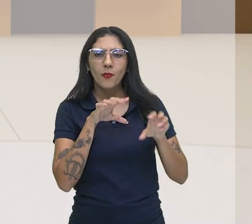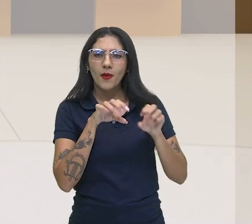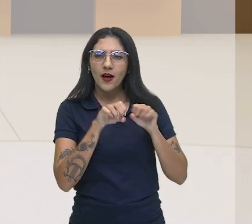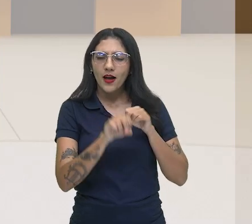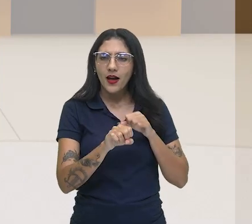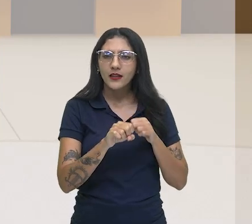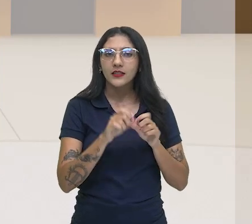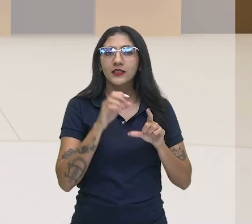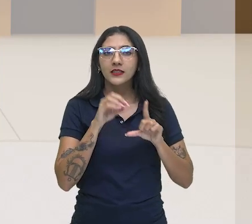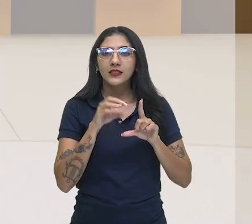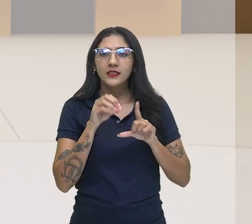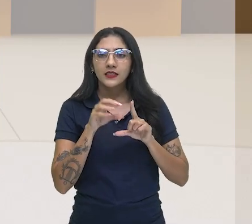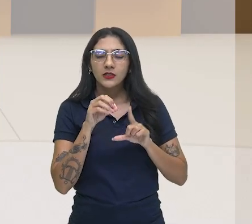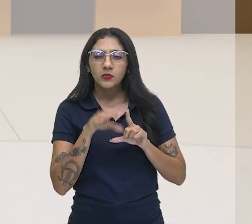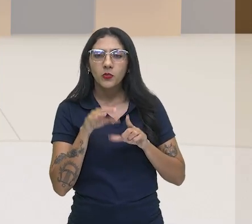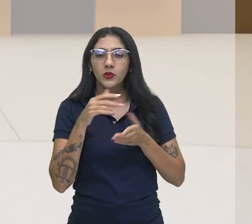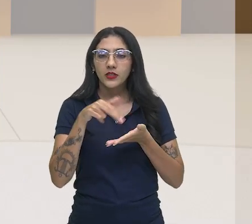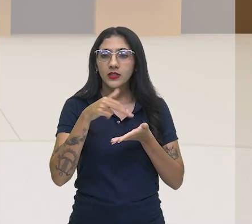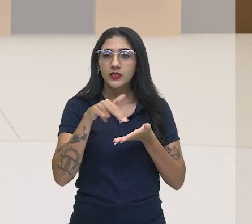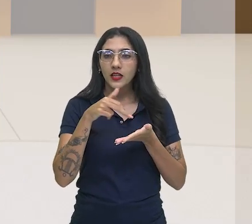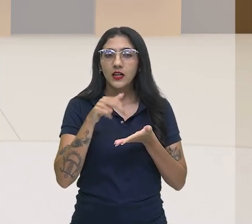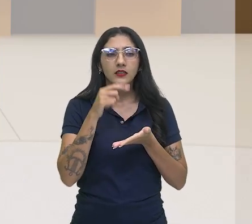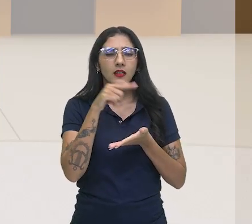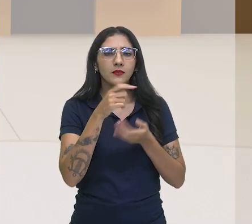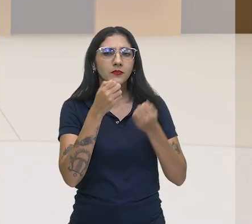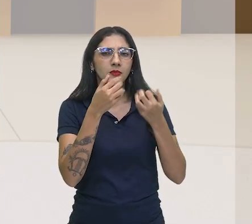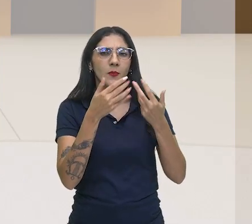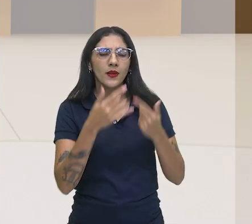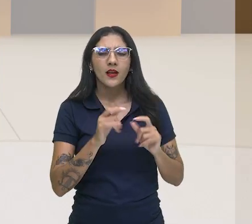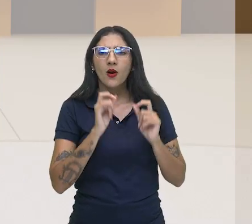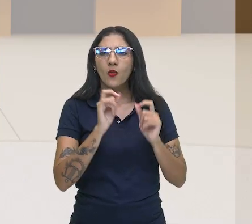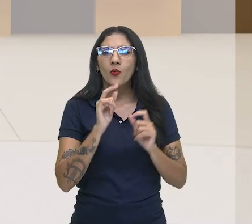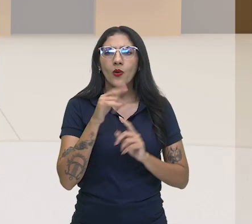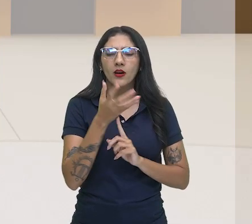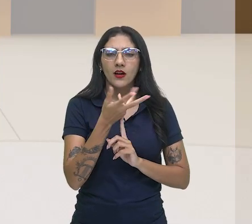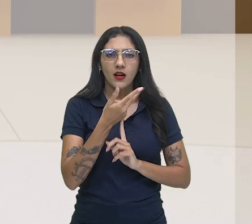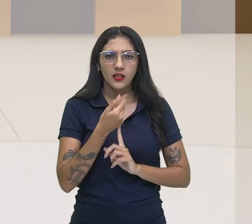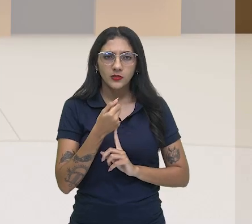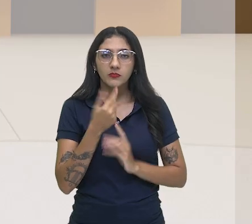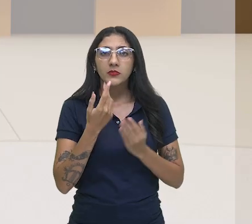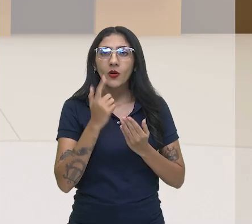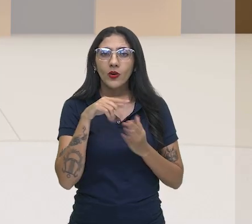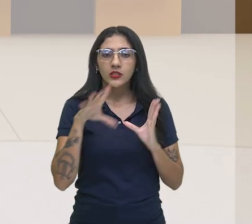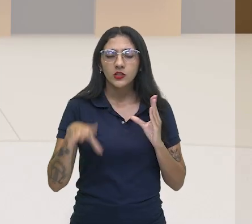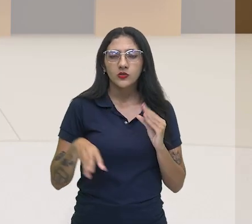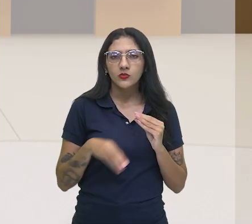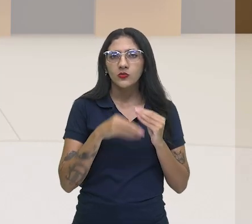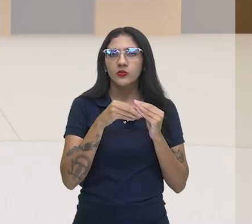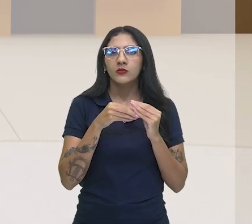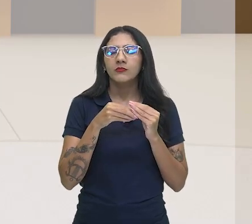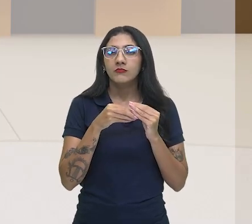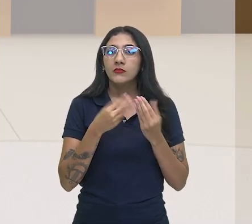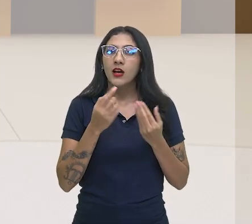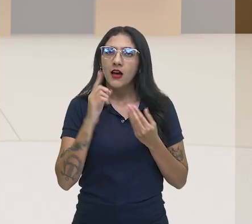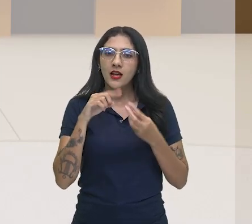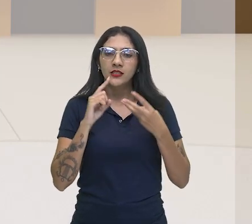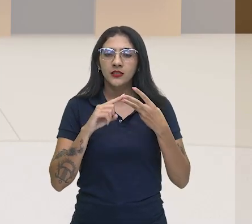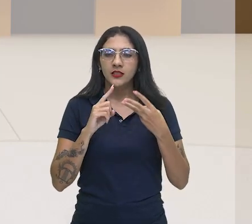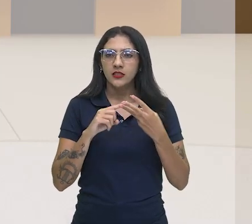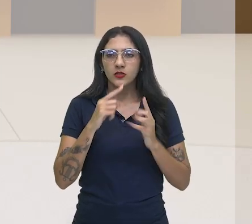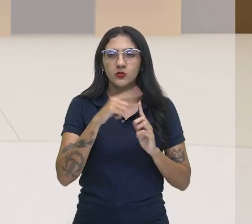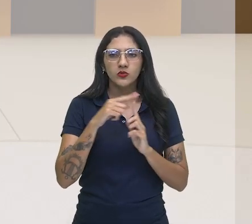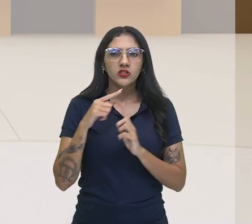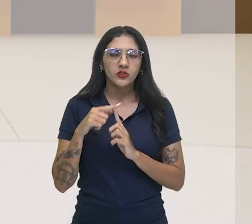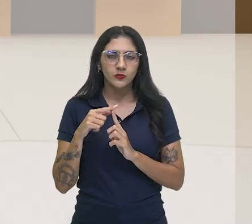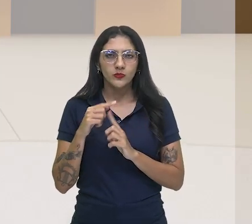dança, aí eu pergunto o que é arte? Aí ela começaria a explanar aqui. Então, essa junção seria a entrevista semi-aberta,